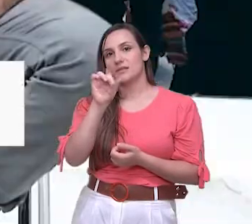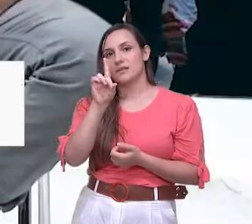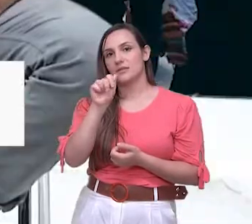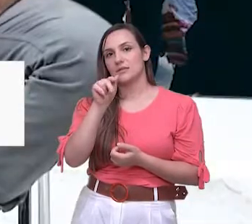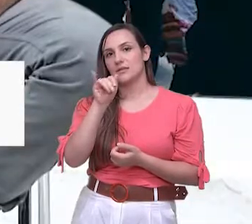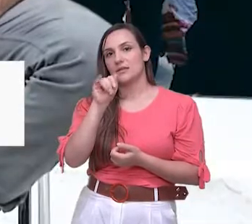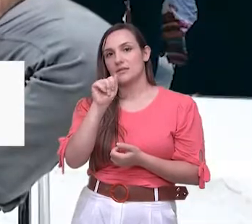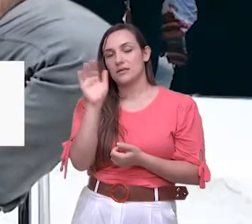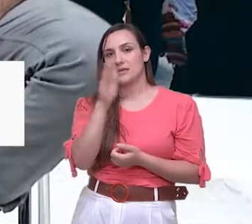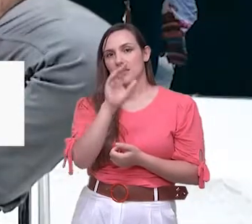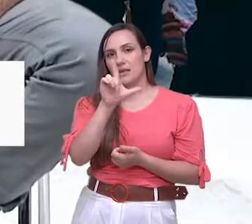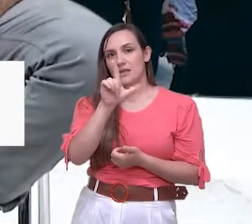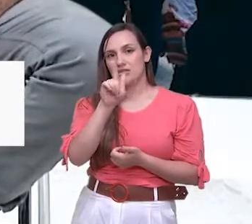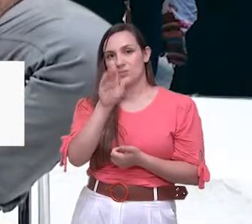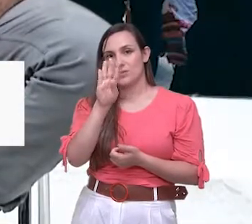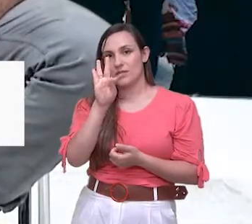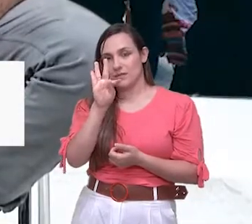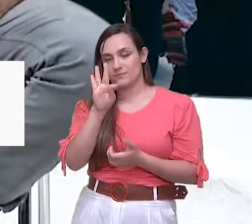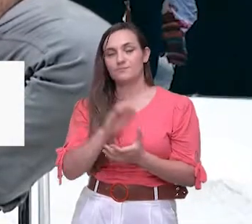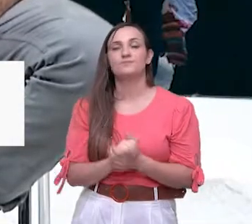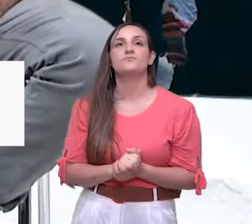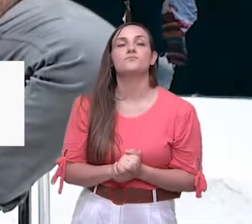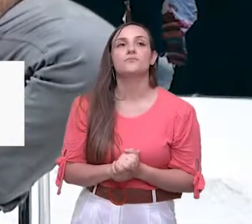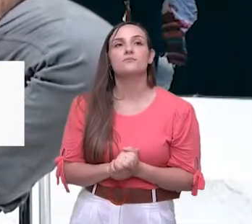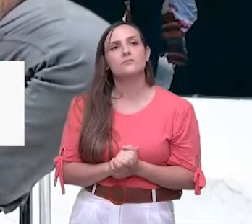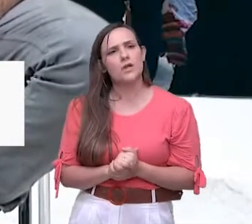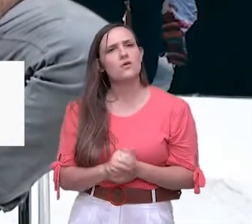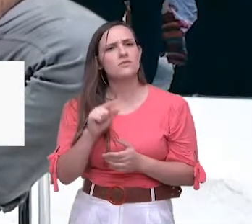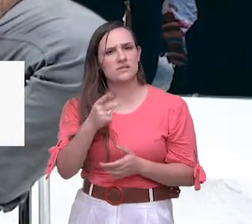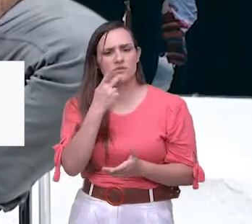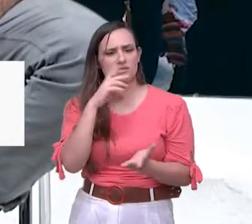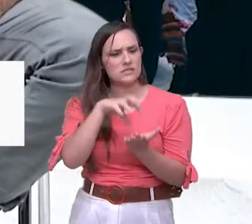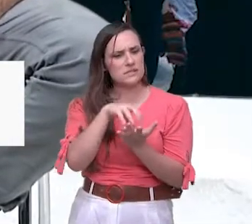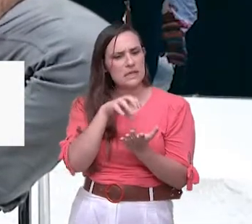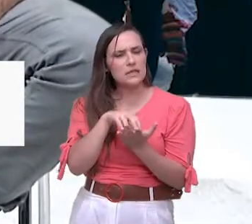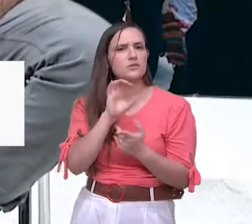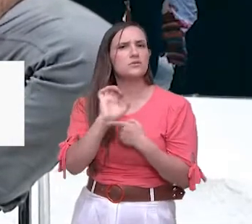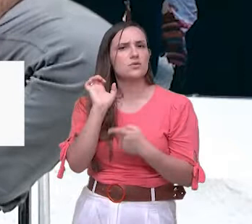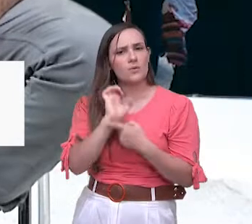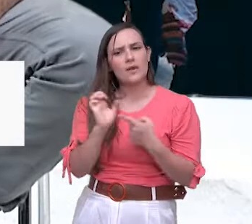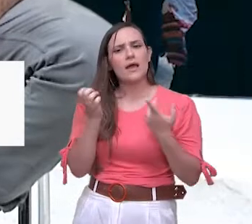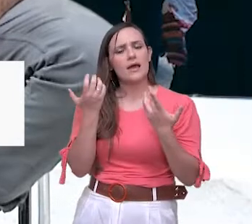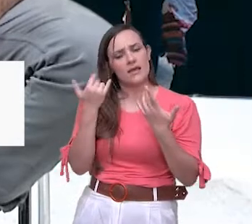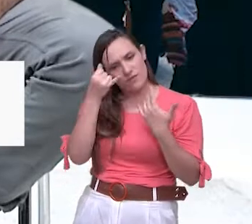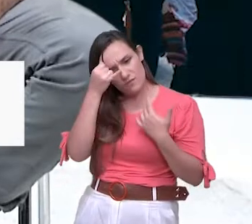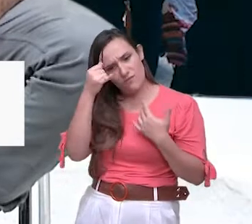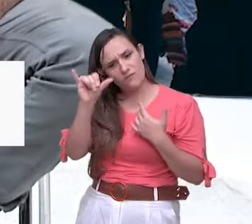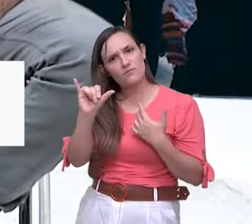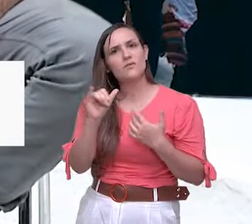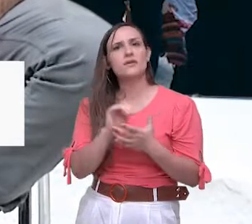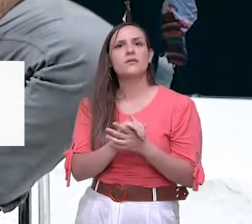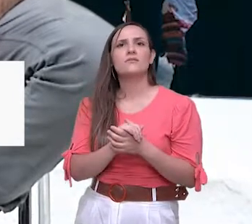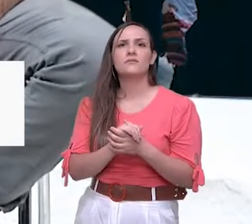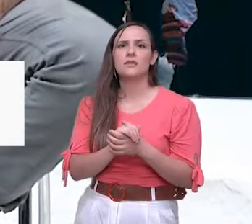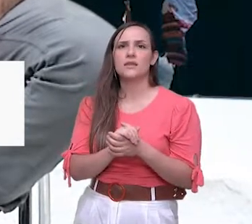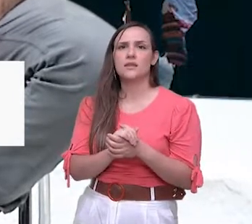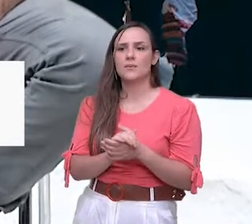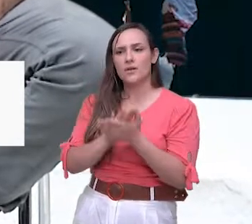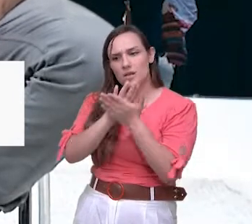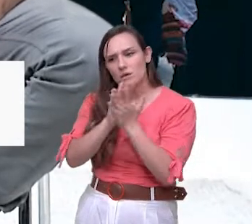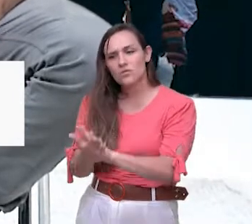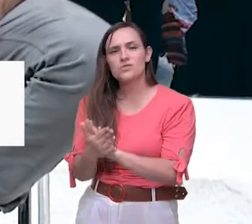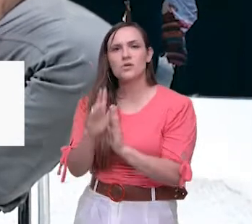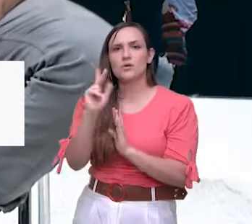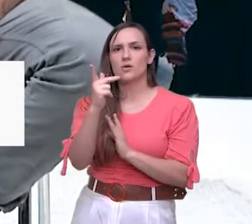âmbito estadual e o centro de referência em Direitos Humanos de prevenção e combate à homofobia que eram